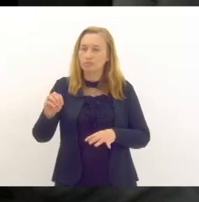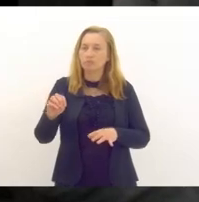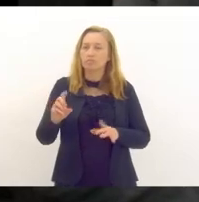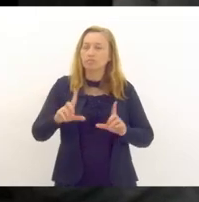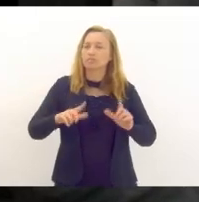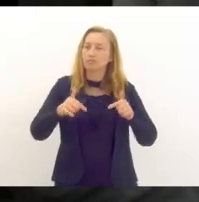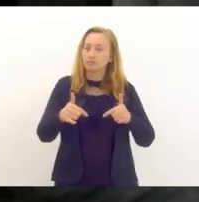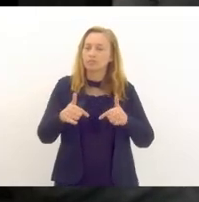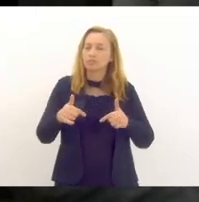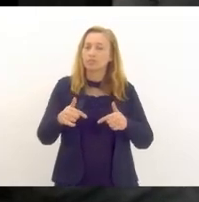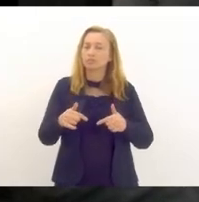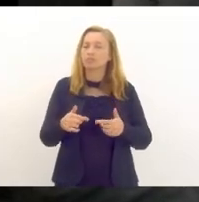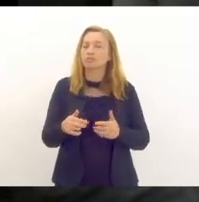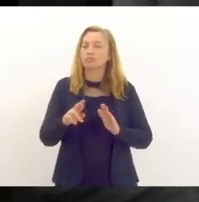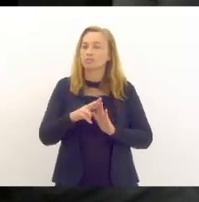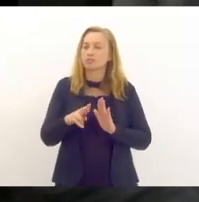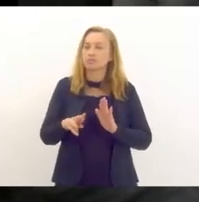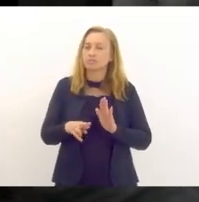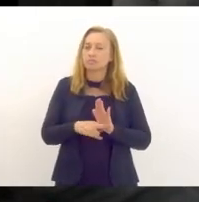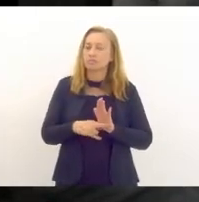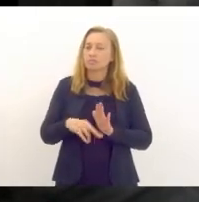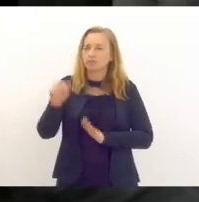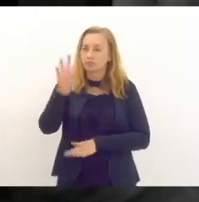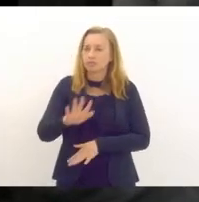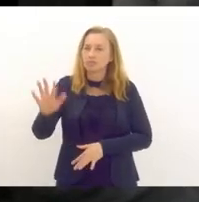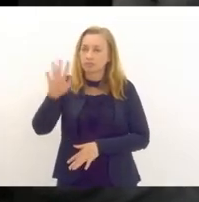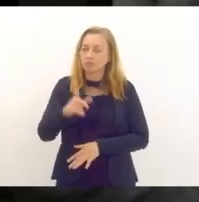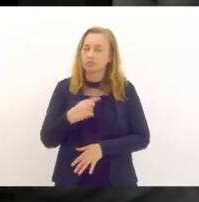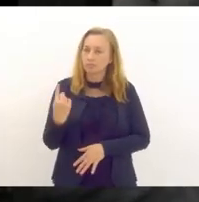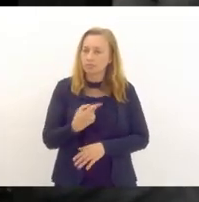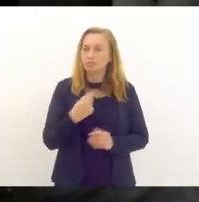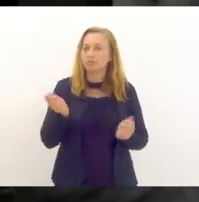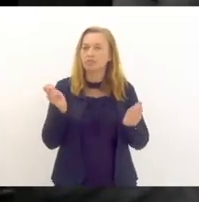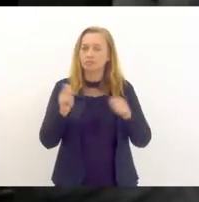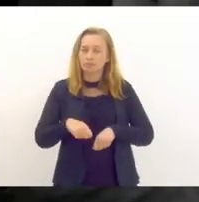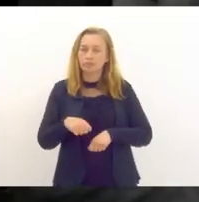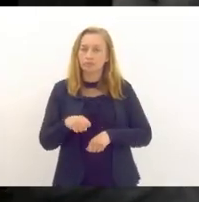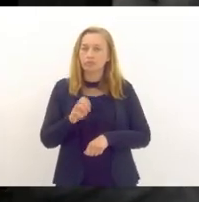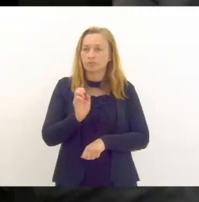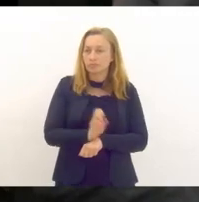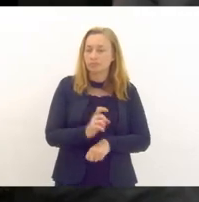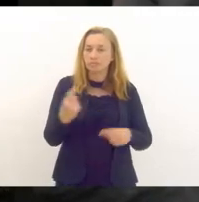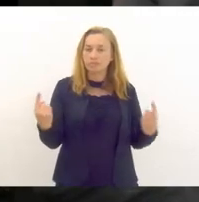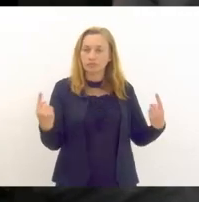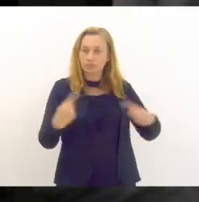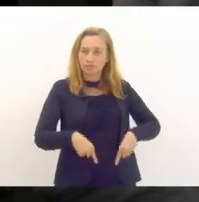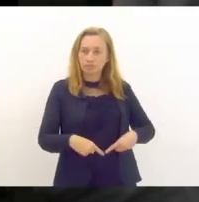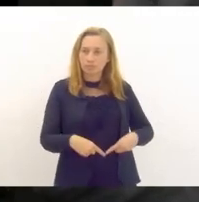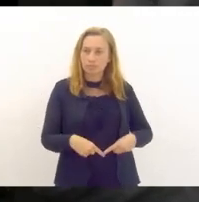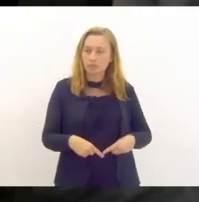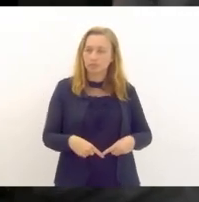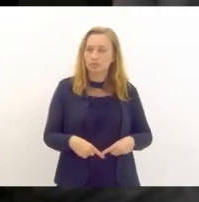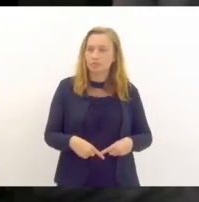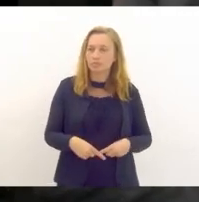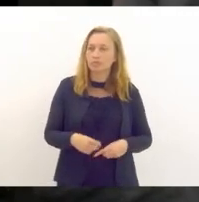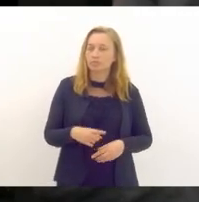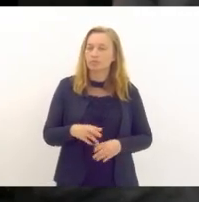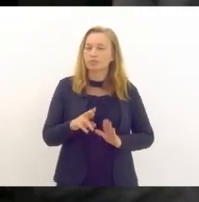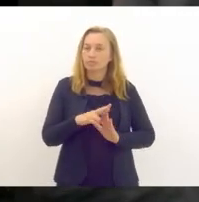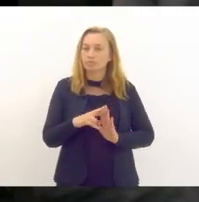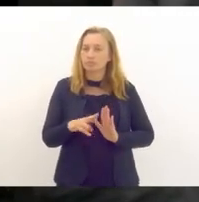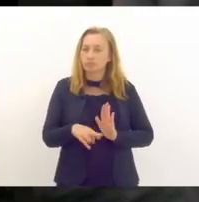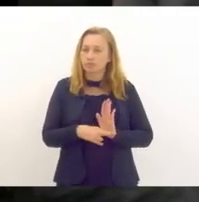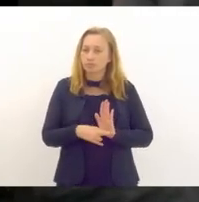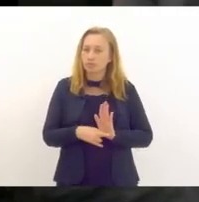e a nós estado dentro de uma competência concorrente legislar dentro daquilo que a norma geral